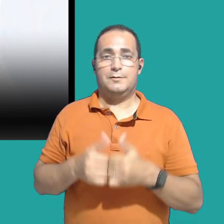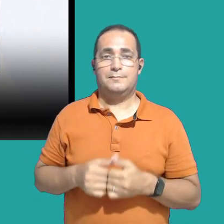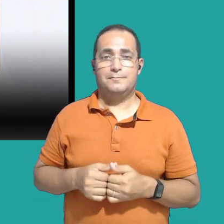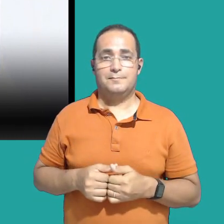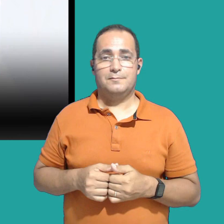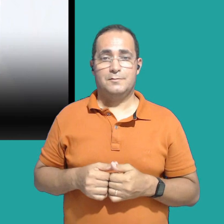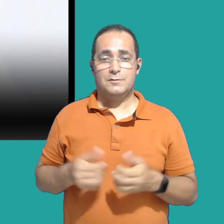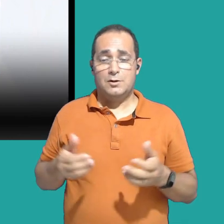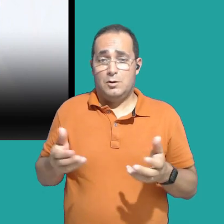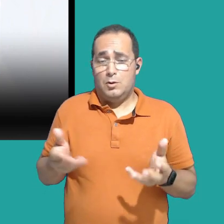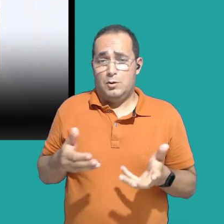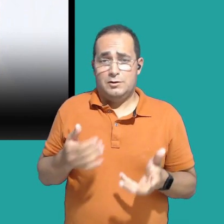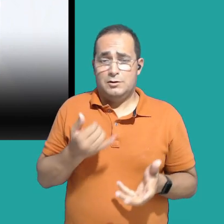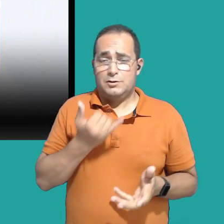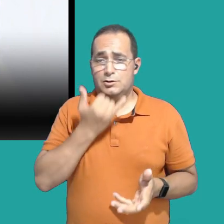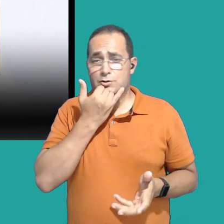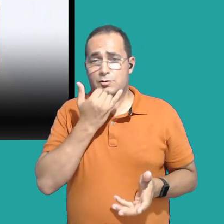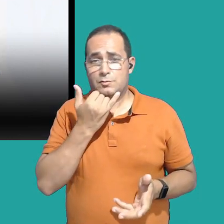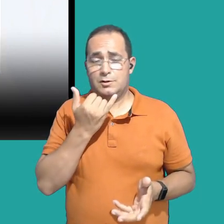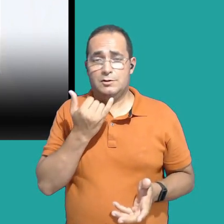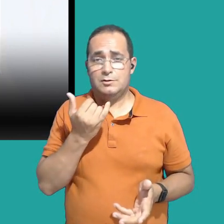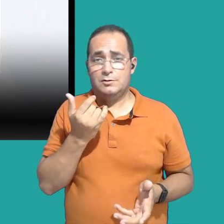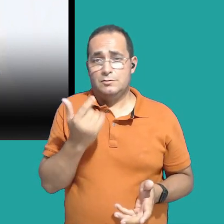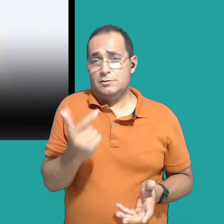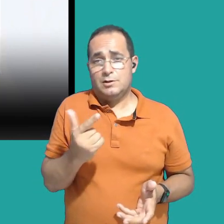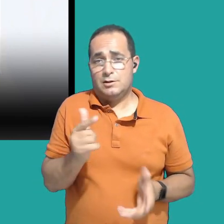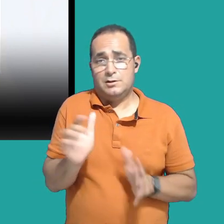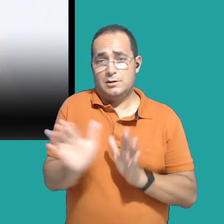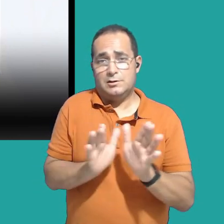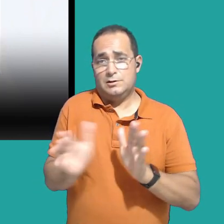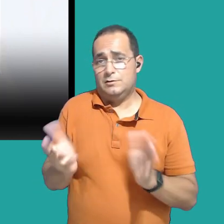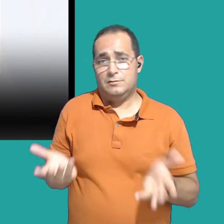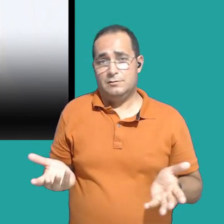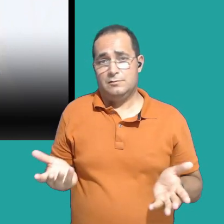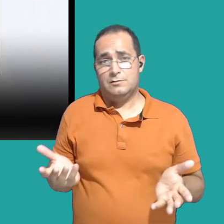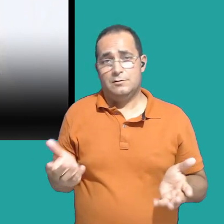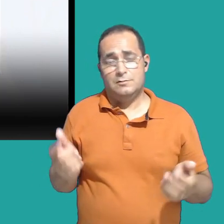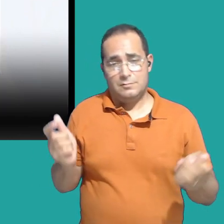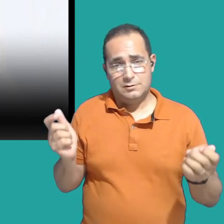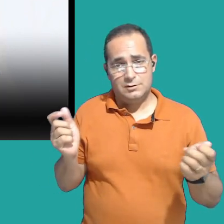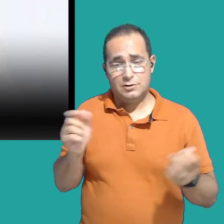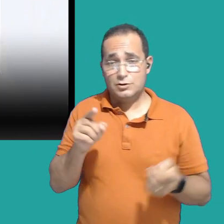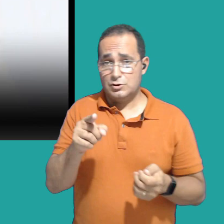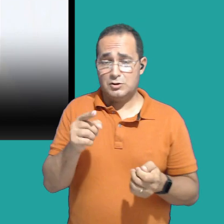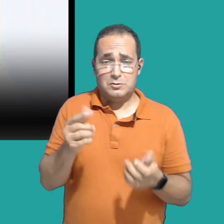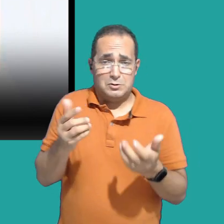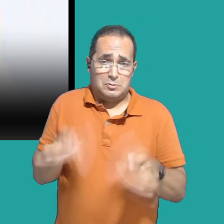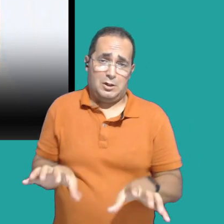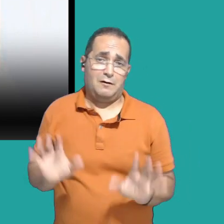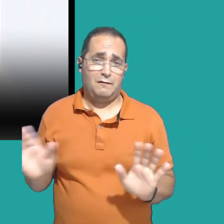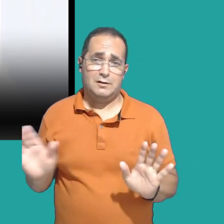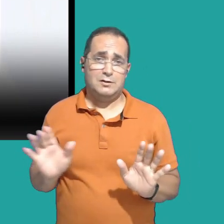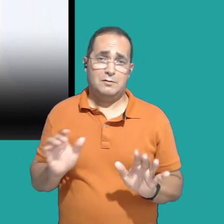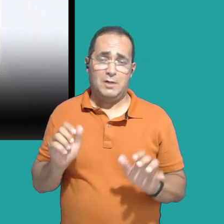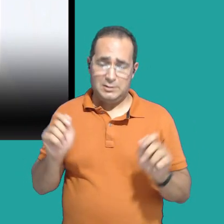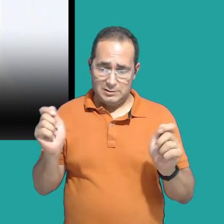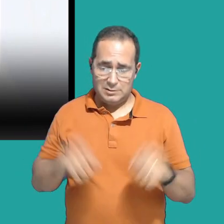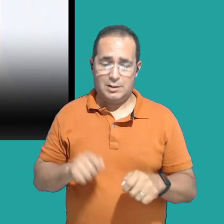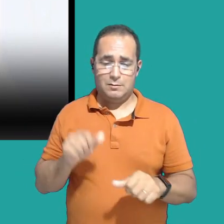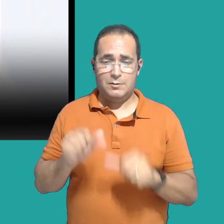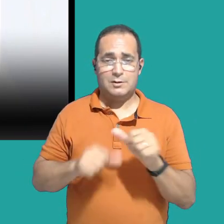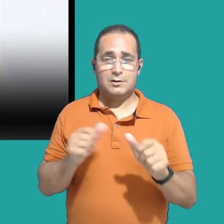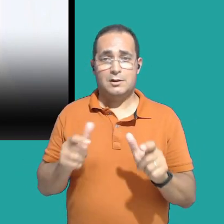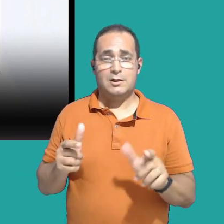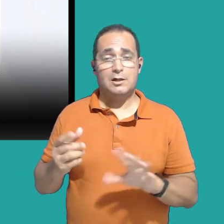a tendência é melhorar. Né? Então, hoje em dia, não tem desculpa para você não fazer a coisa acessível. Exatamente. Você só faz se você